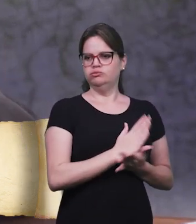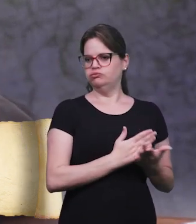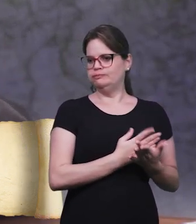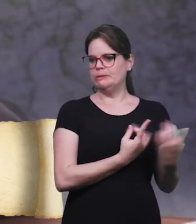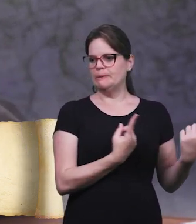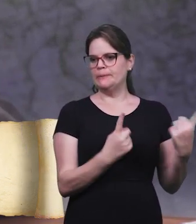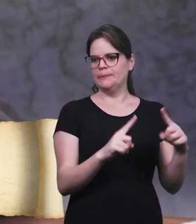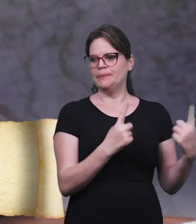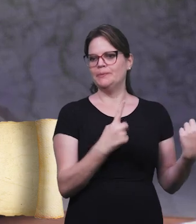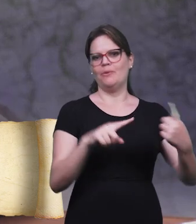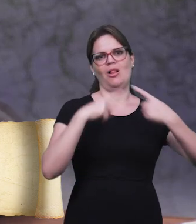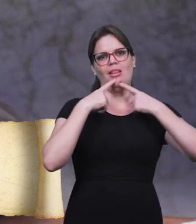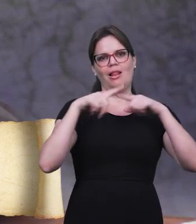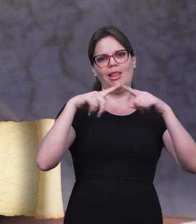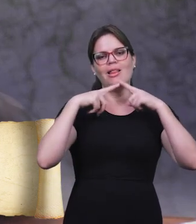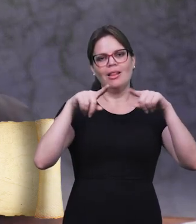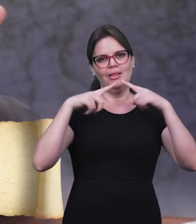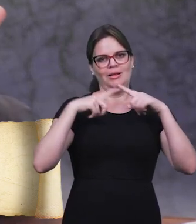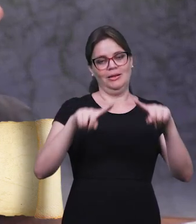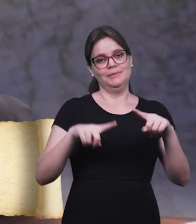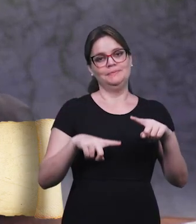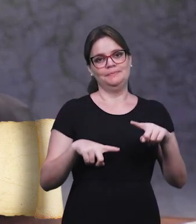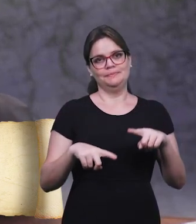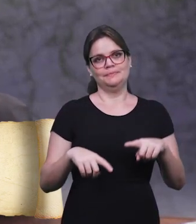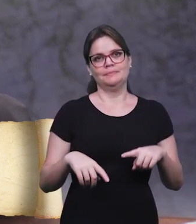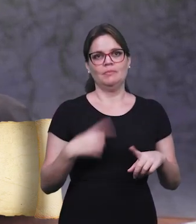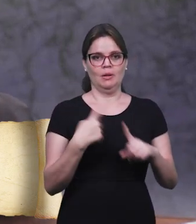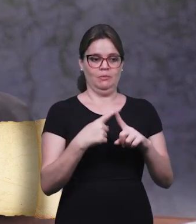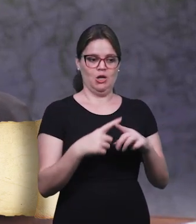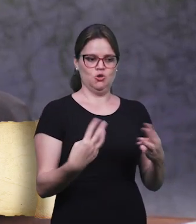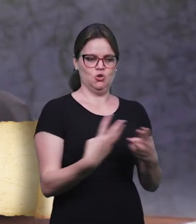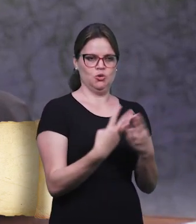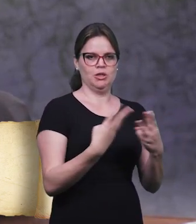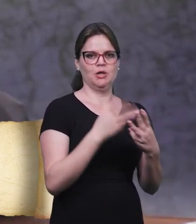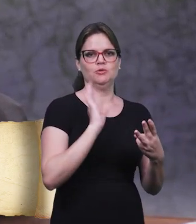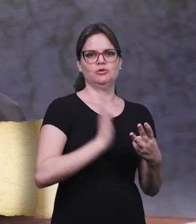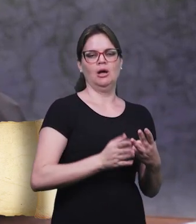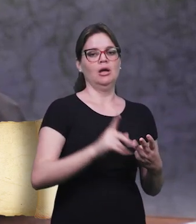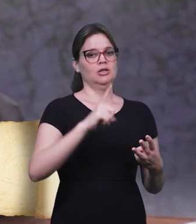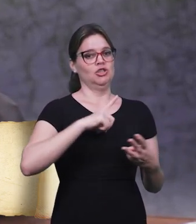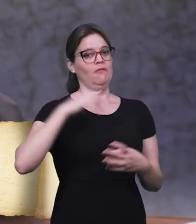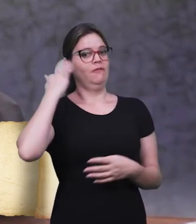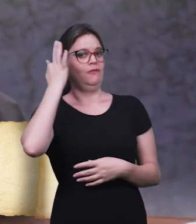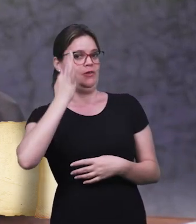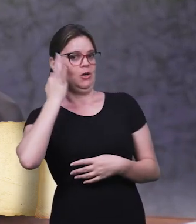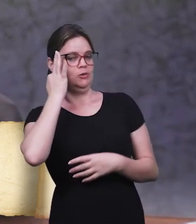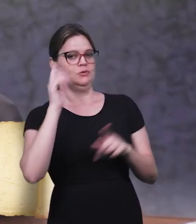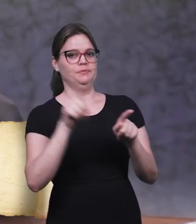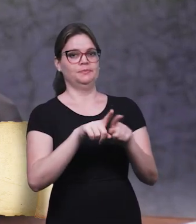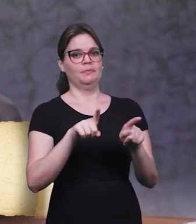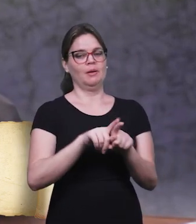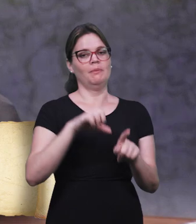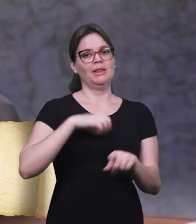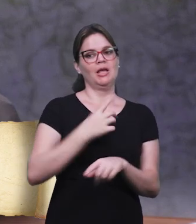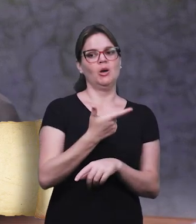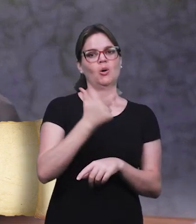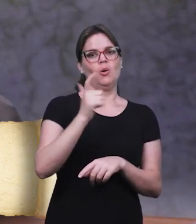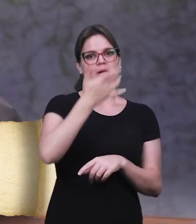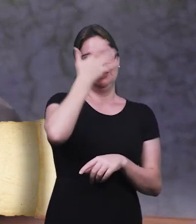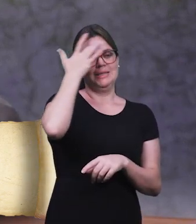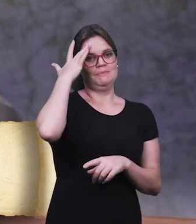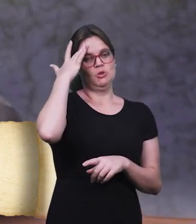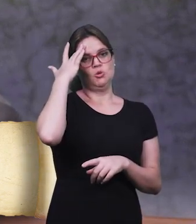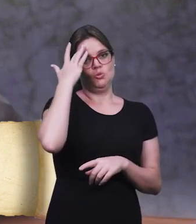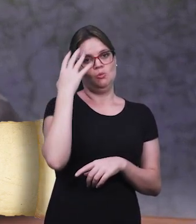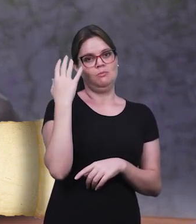não existe outro evangelho, porque poderiam, os judeus já estavam incomodando. Podia ter filósofos, podia ter doutores,